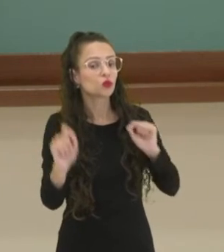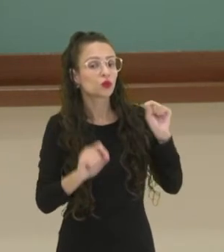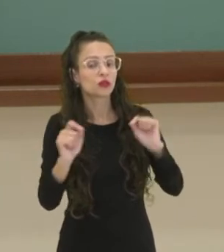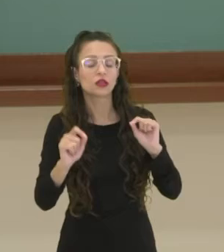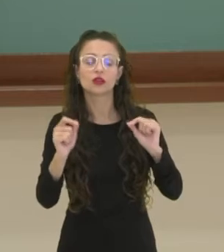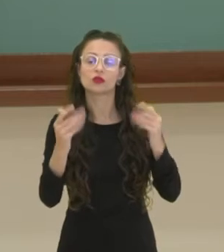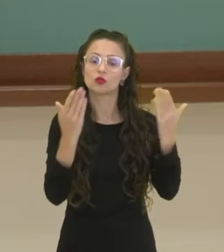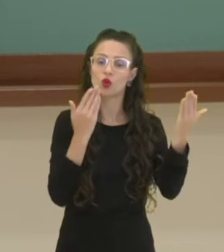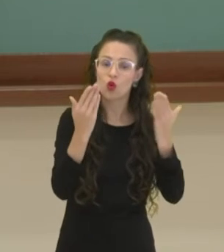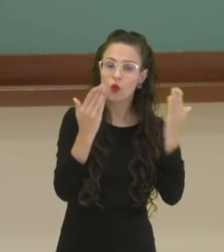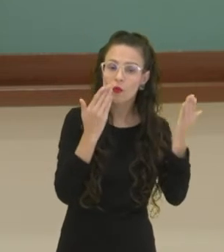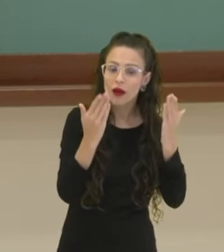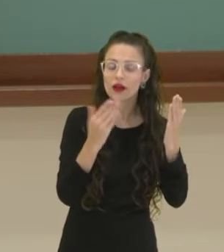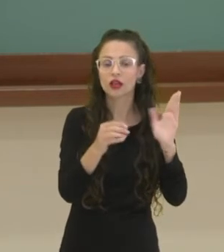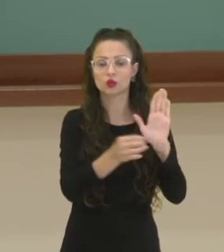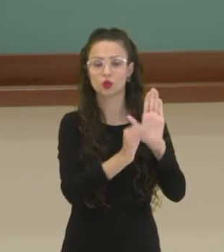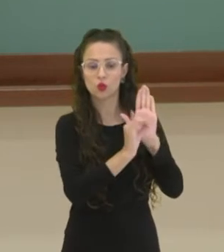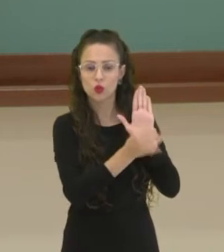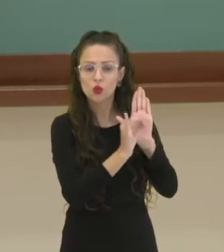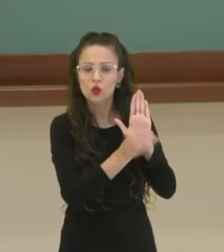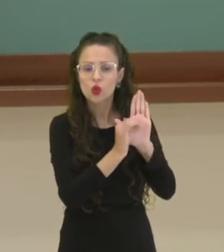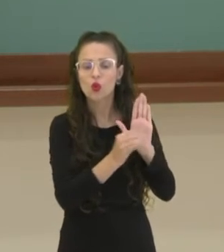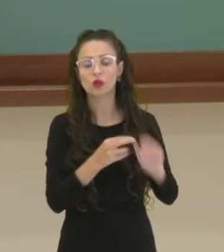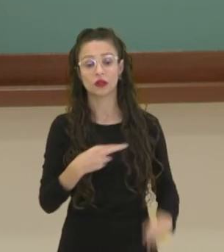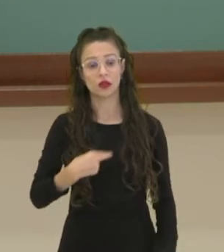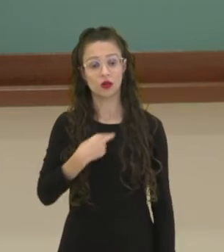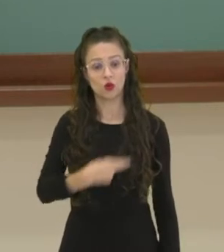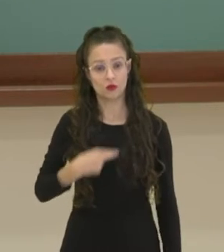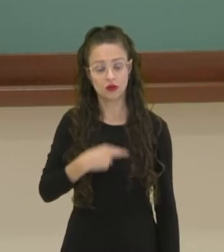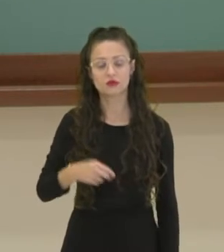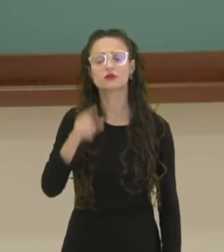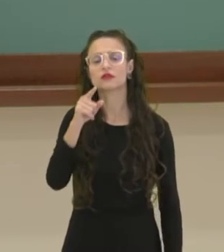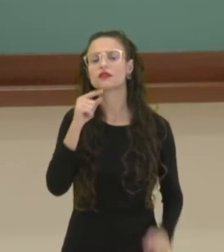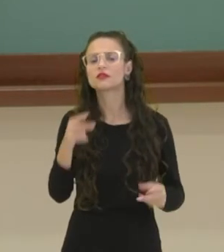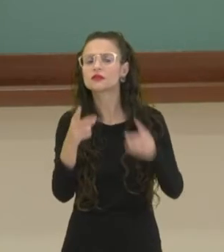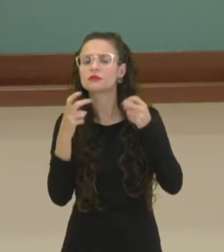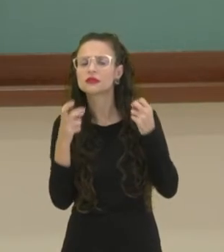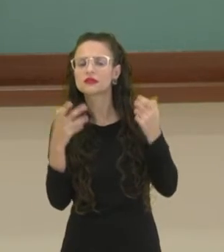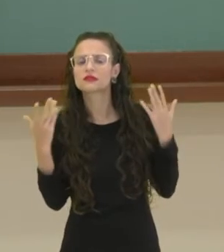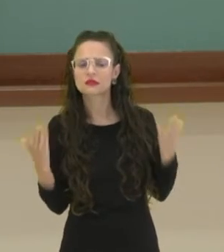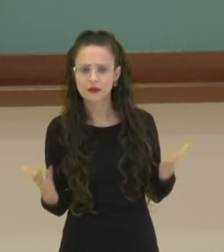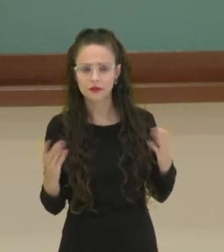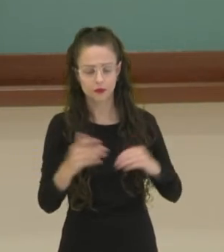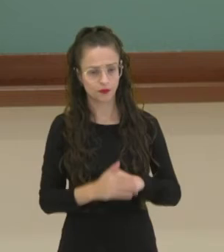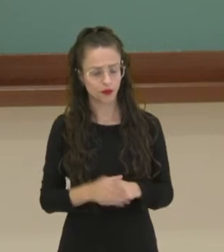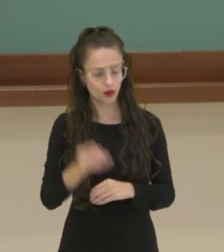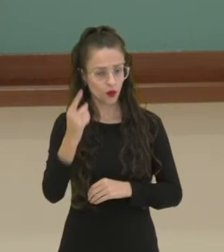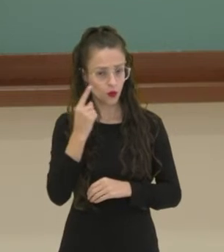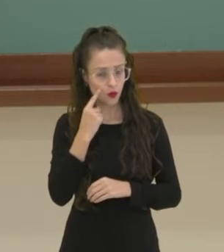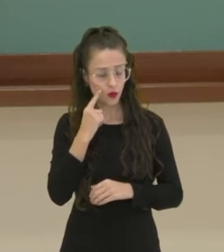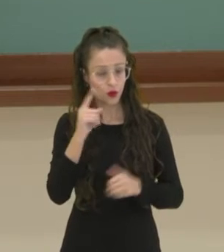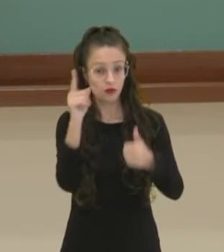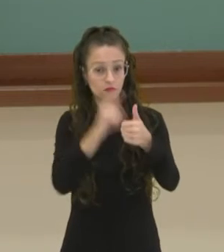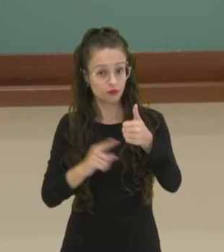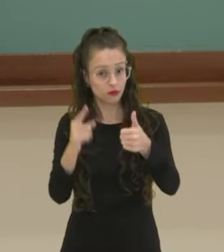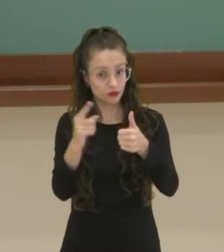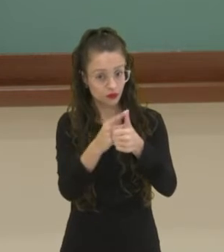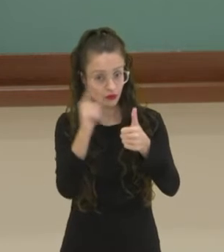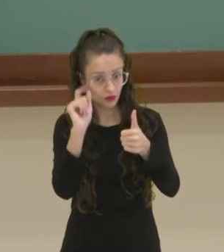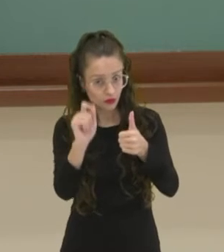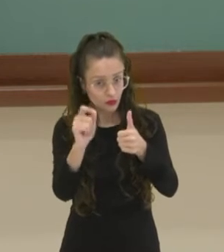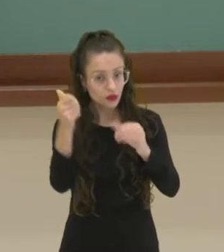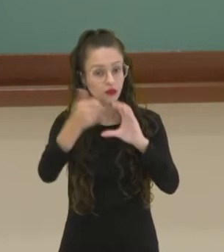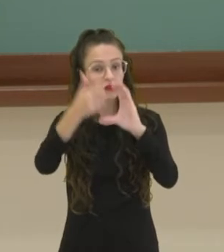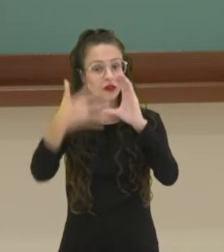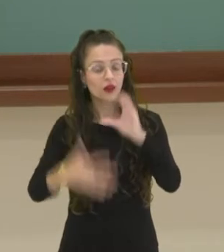relação a uma crônica, em relação a um romance. O que você percebe? Primeira característica, que é o quê?